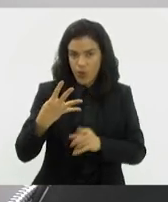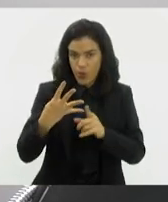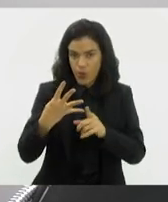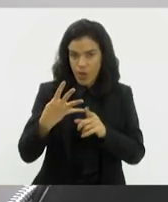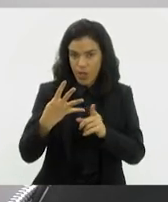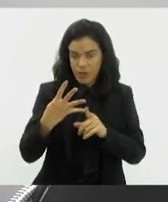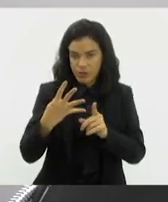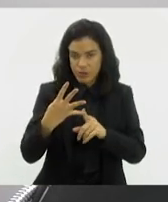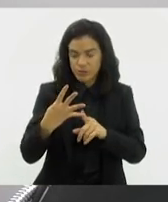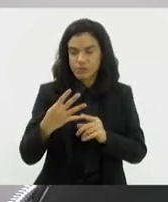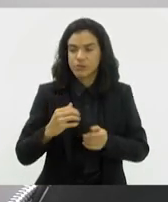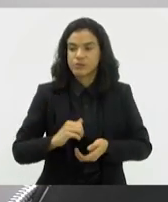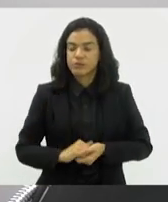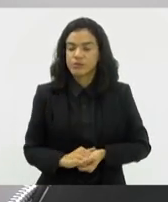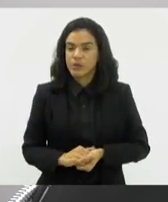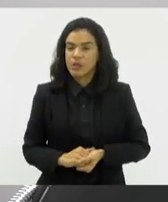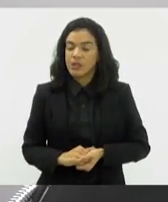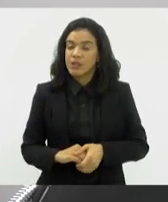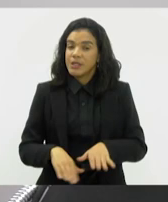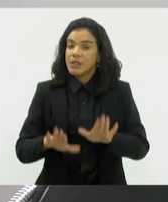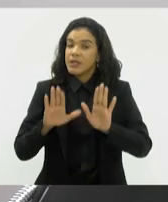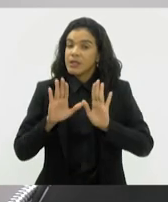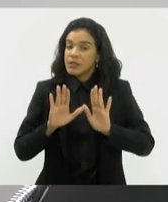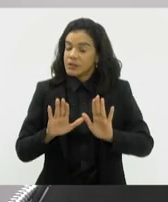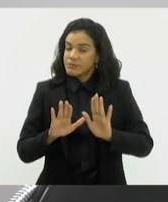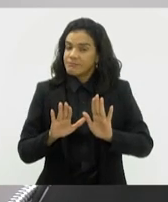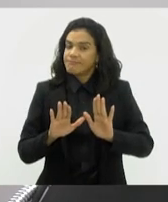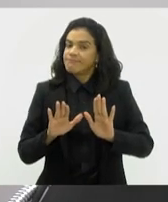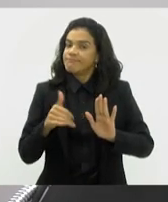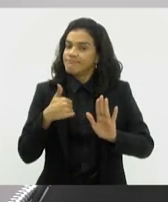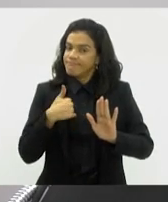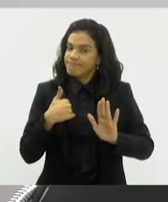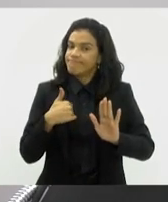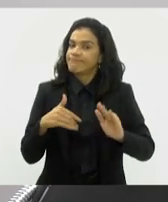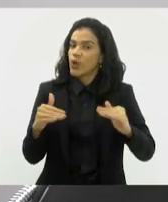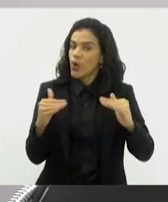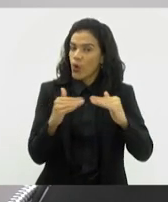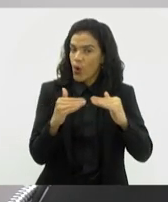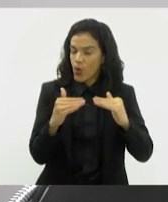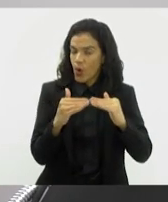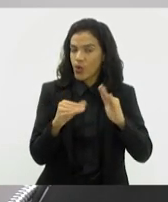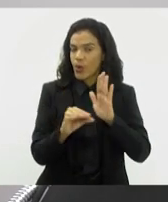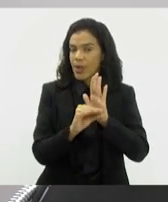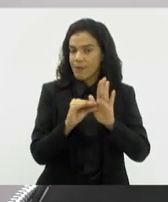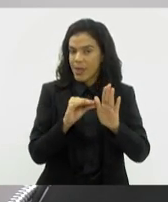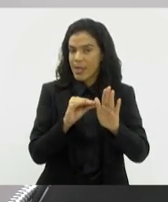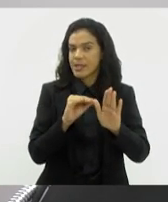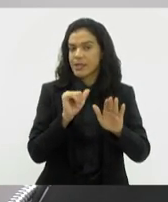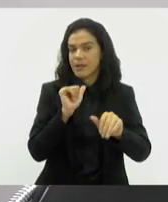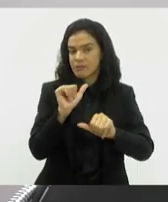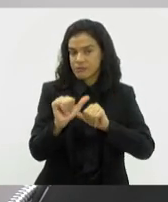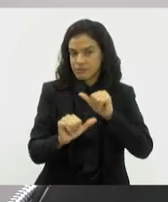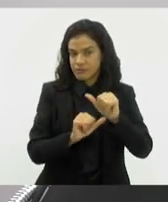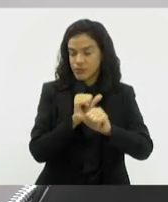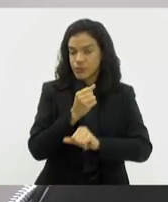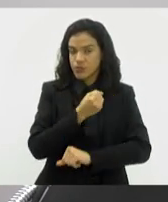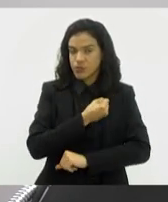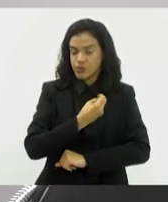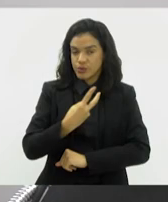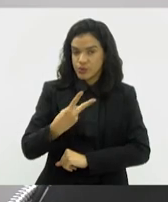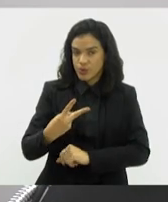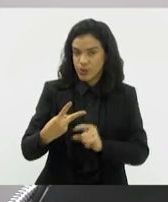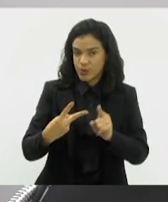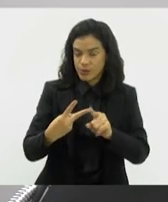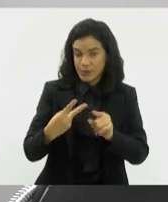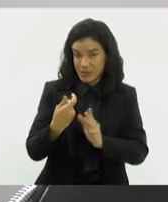que é o deputado Fred, mas hei de concordar com a emenda modificativa número 2, porque o senhor